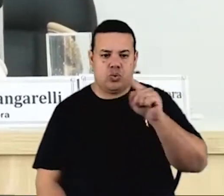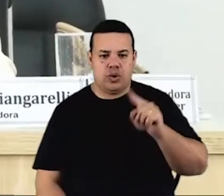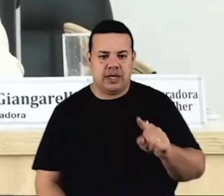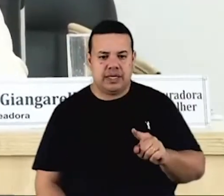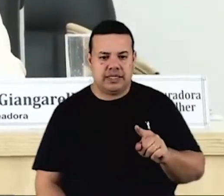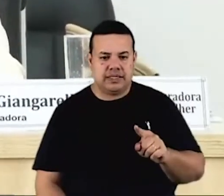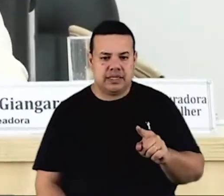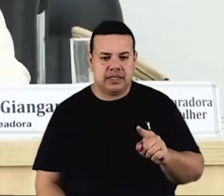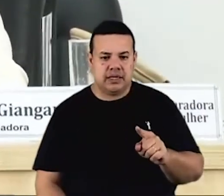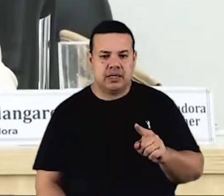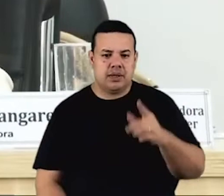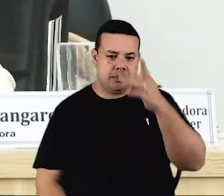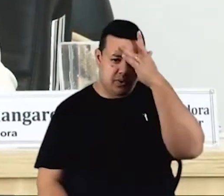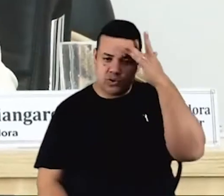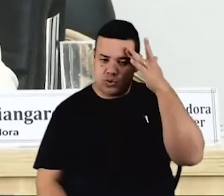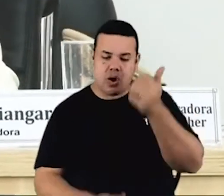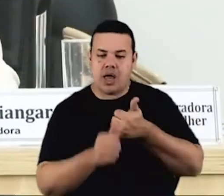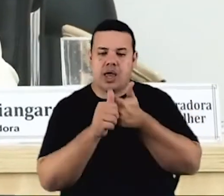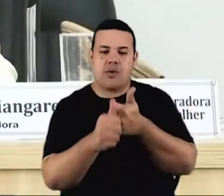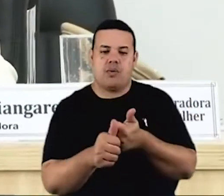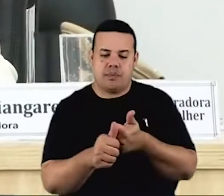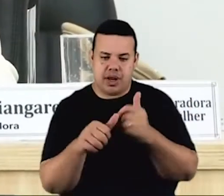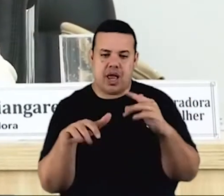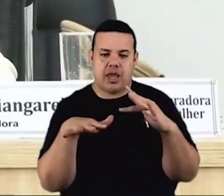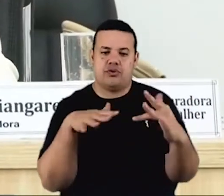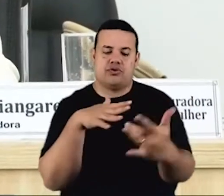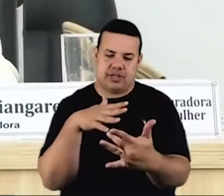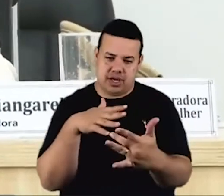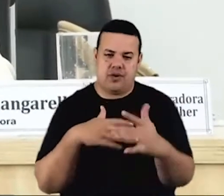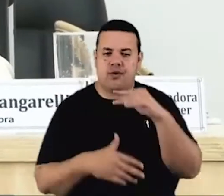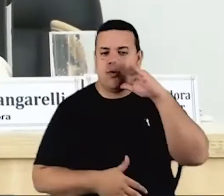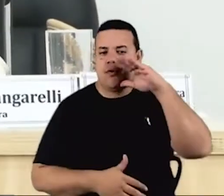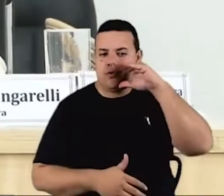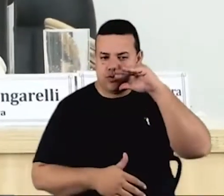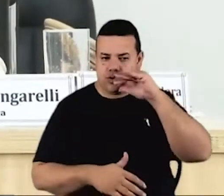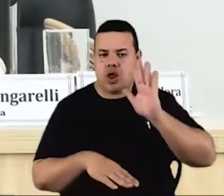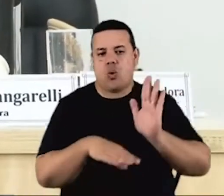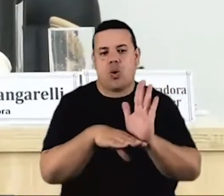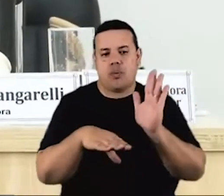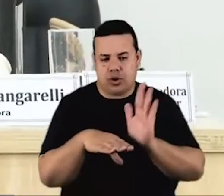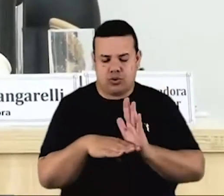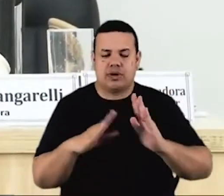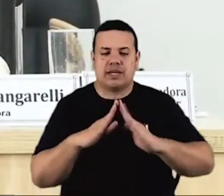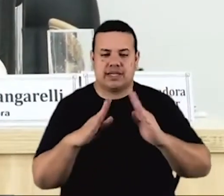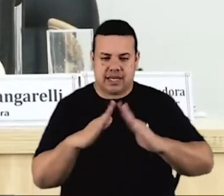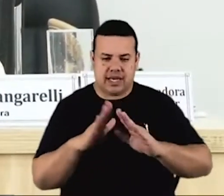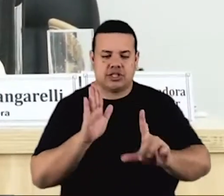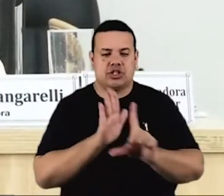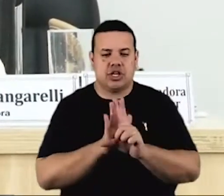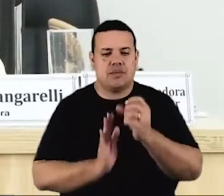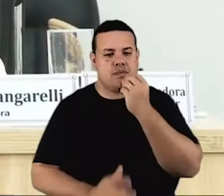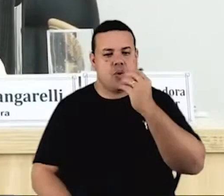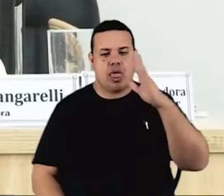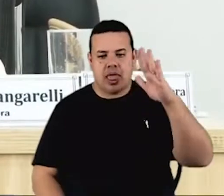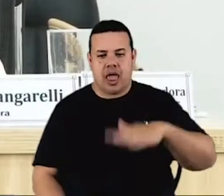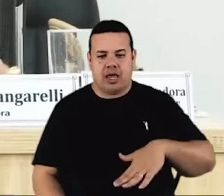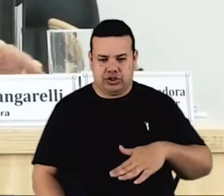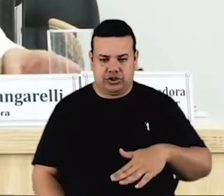redes sociais, funcionários e colaboradores desta Casa de Leis, boa tarde. Eu